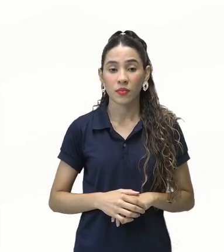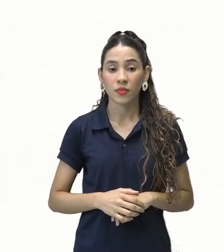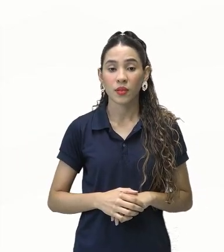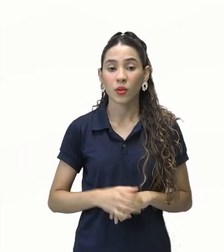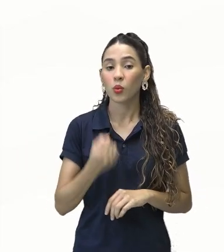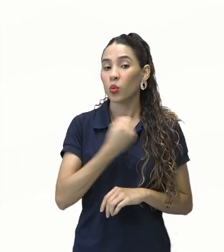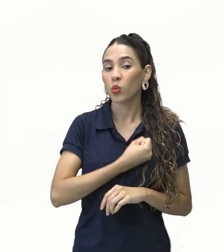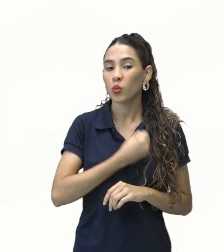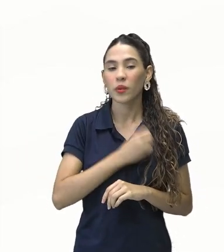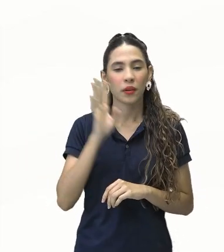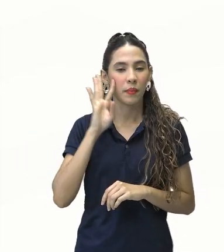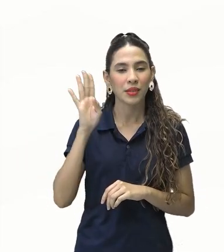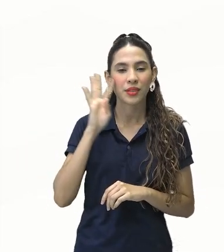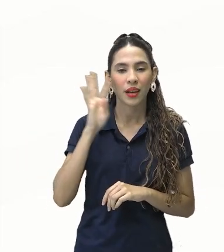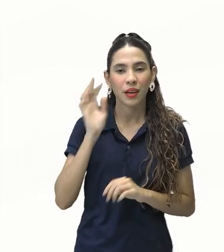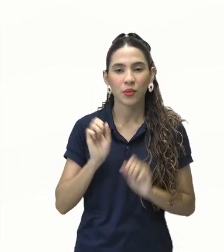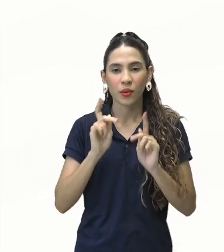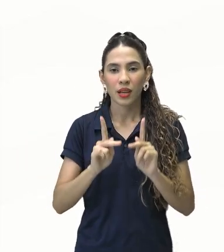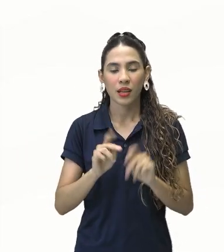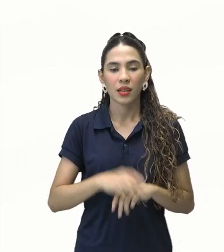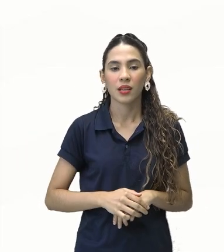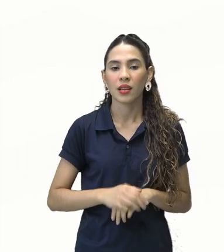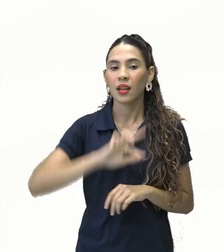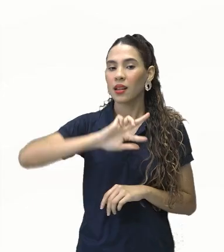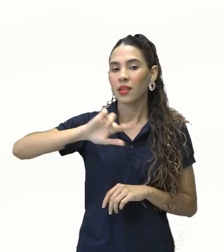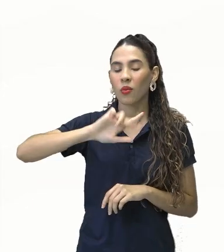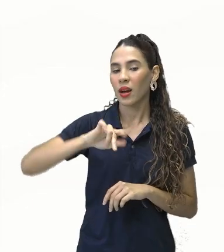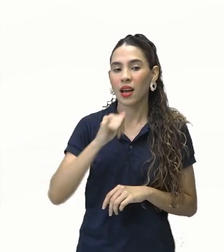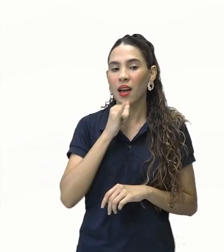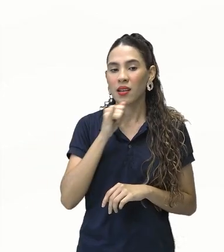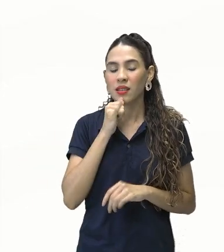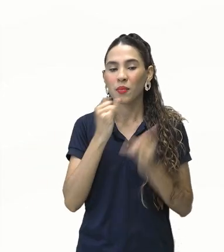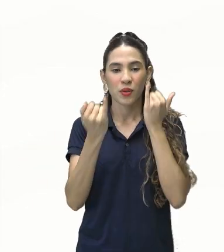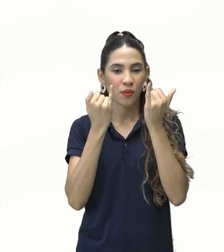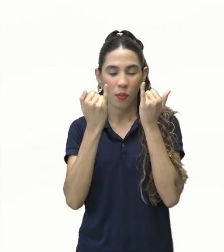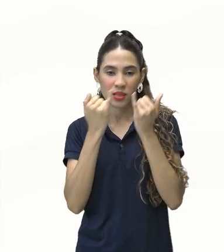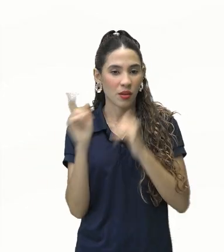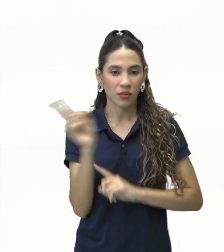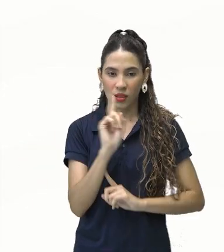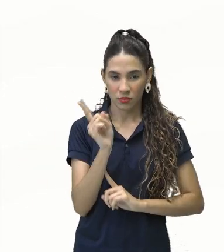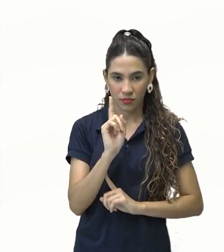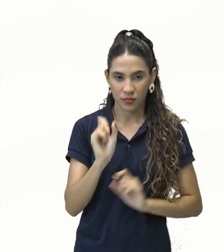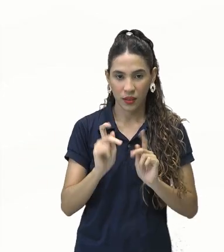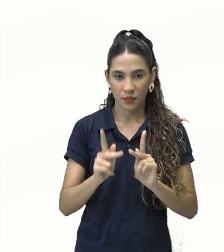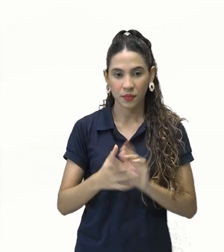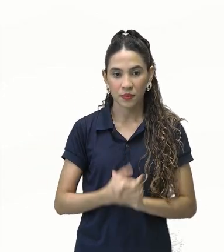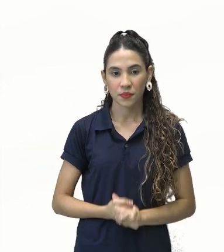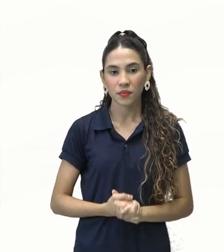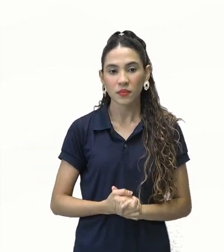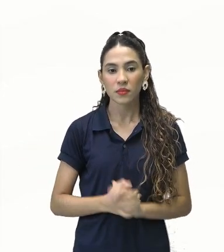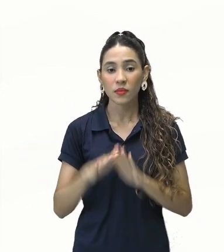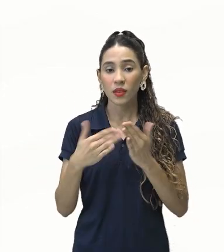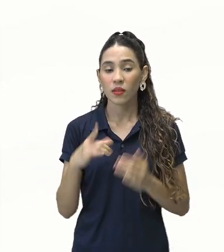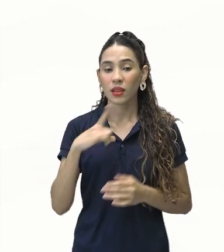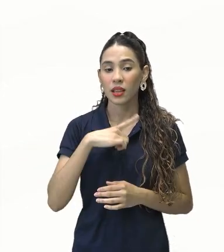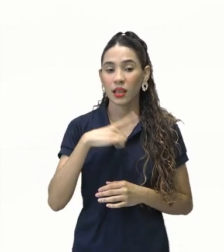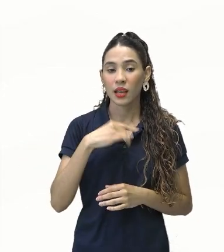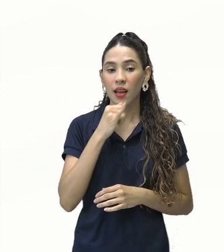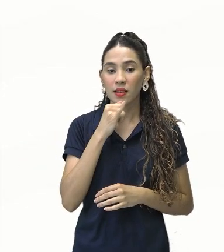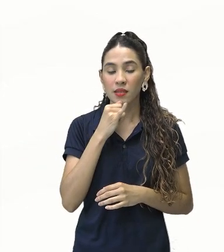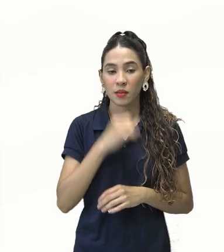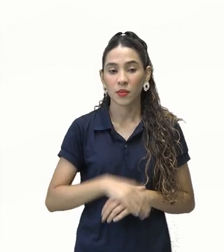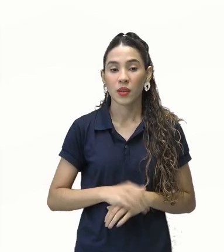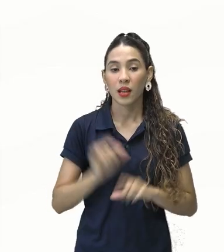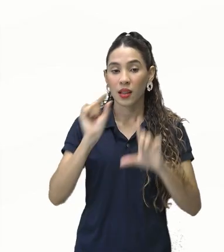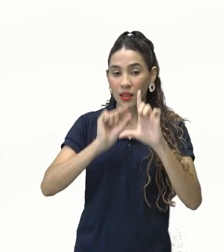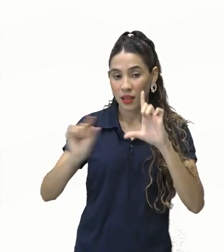uma numeração fictícia, tá bom? Não é algo de informacional aqui, tá bom? Então, nós temos aqui as